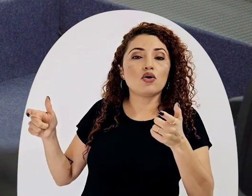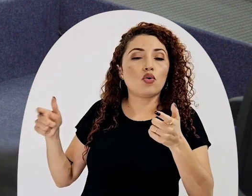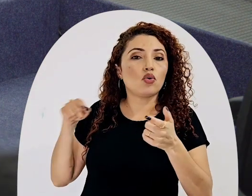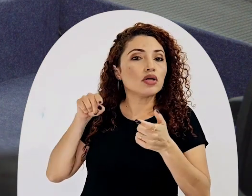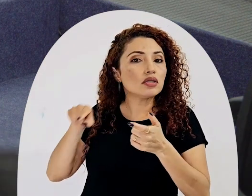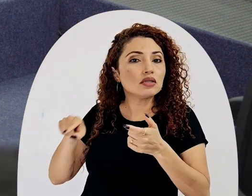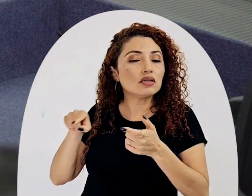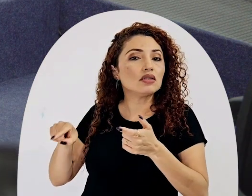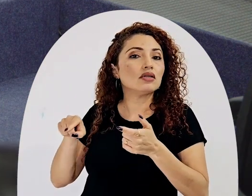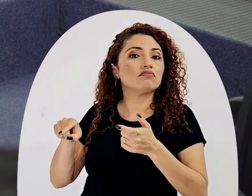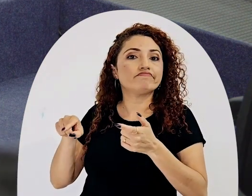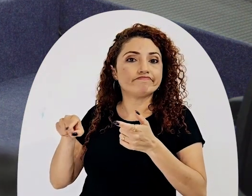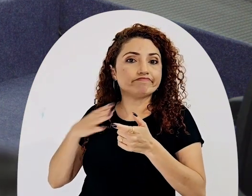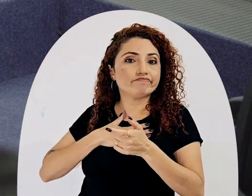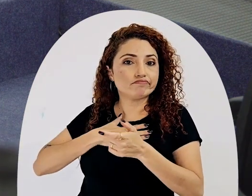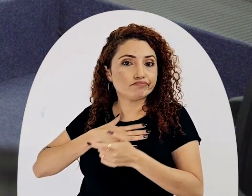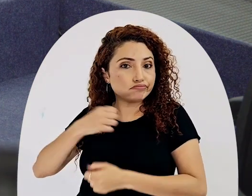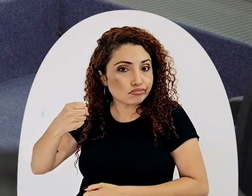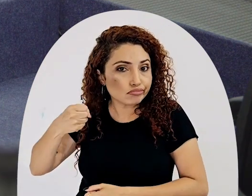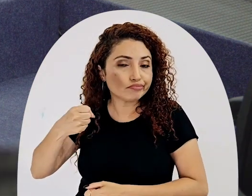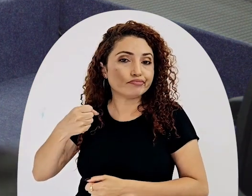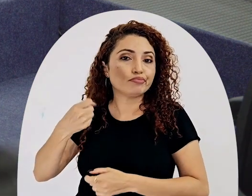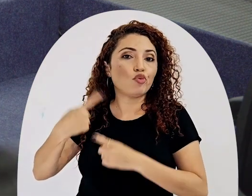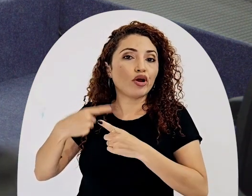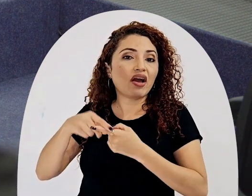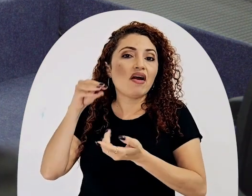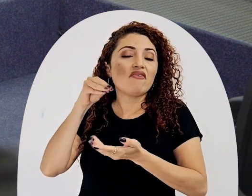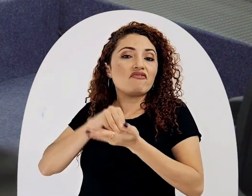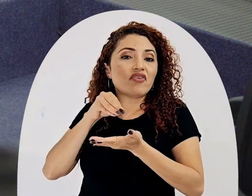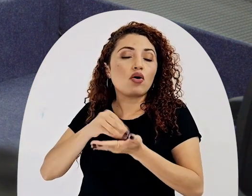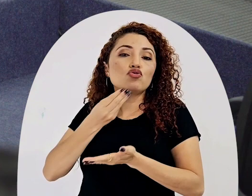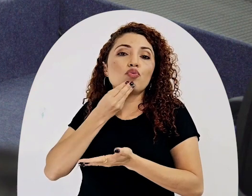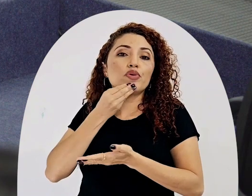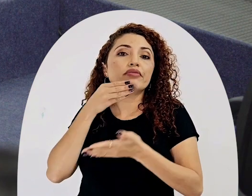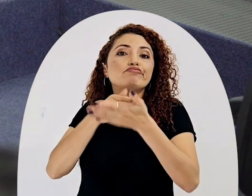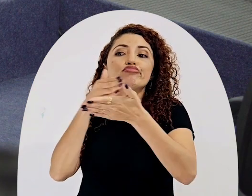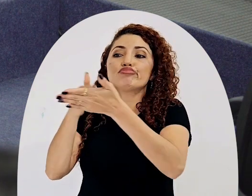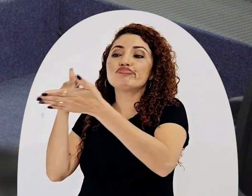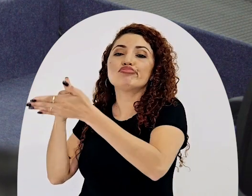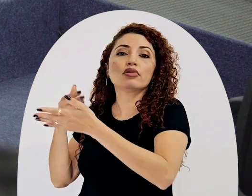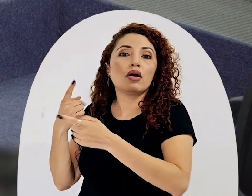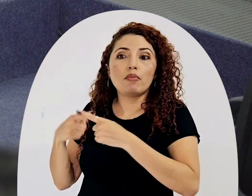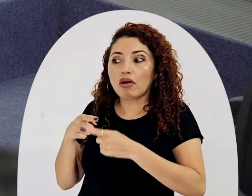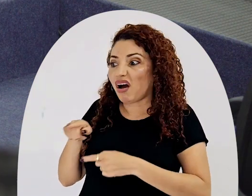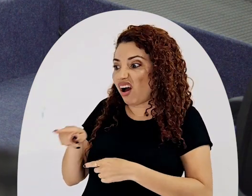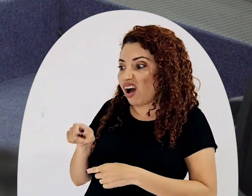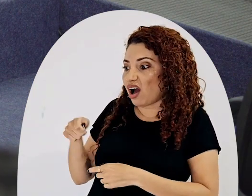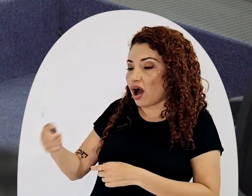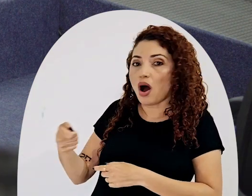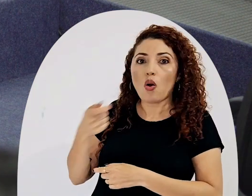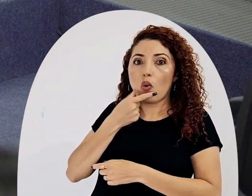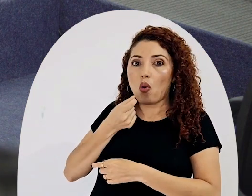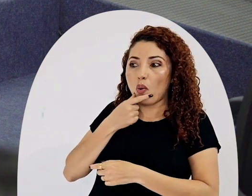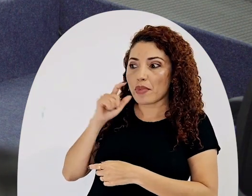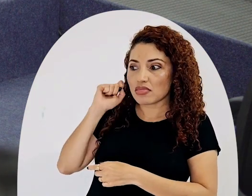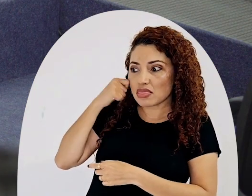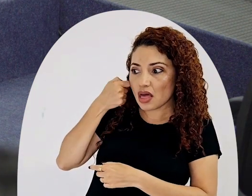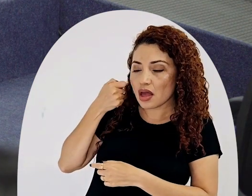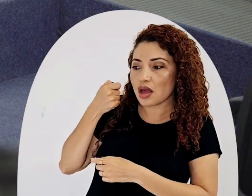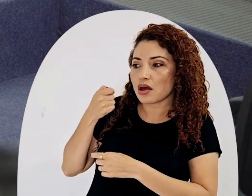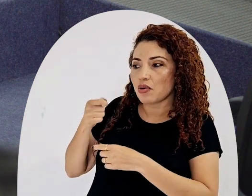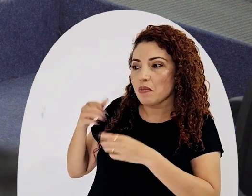matam porque não tem oportunidades, apenas por serem homens negros ou, às vezes, homens